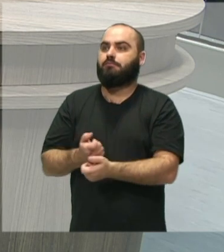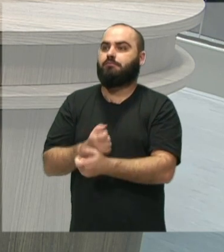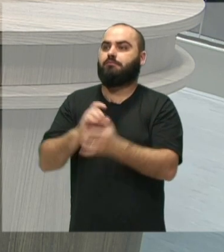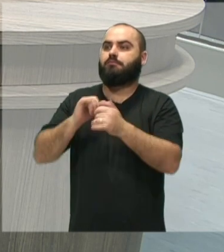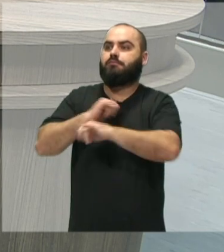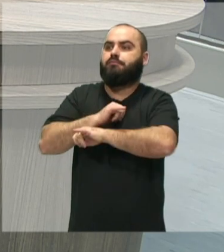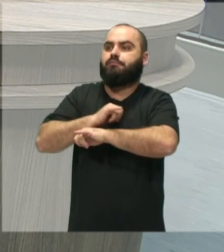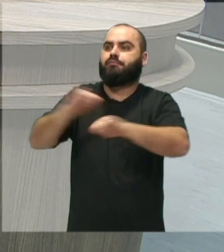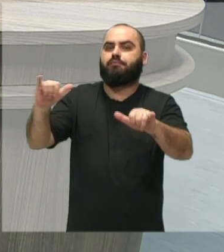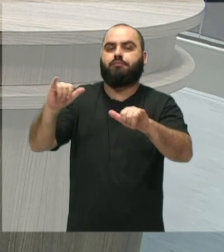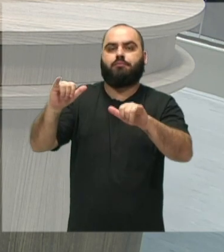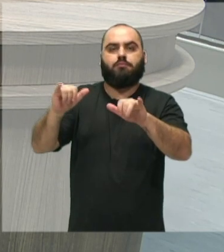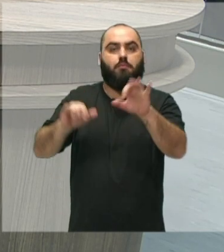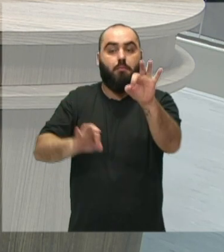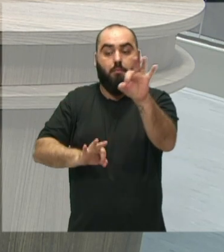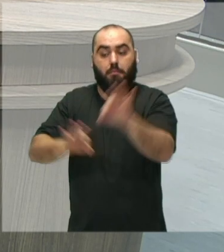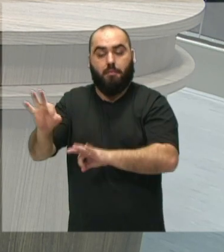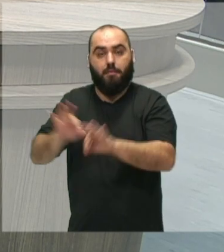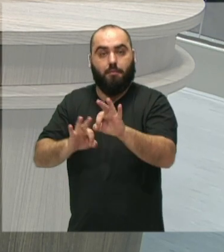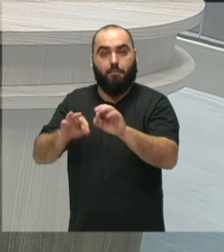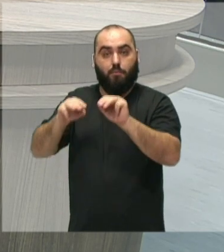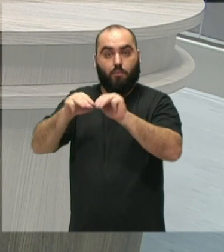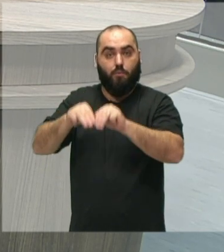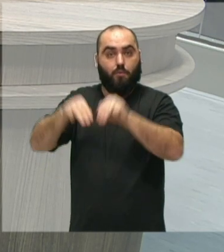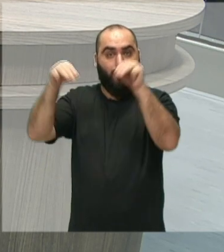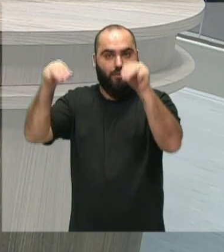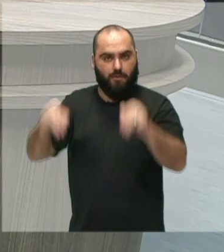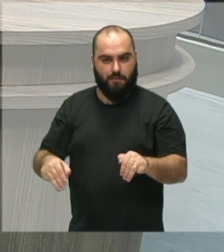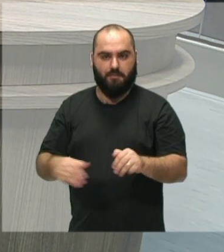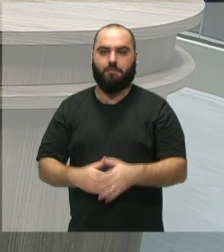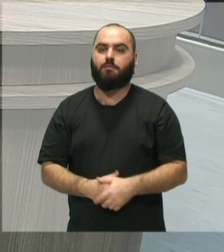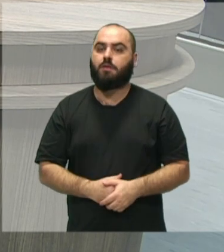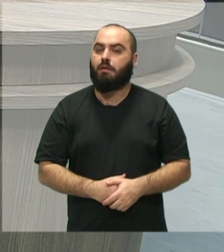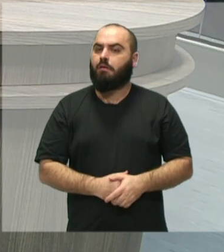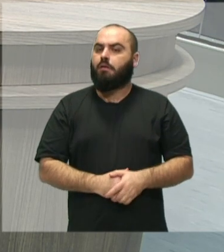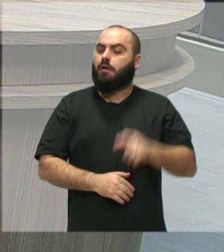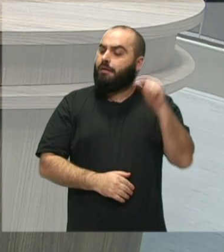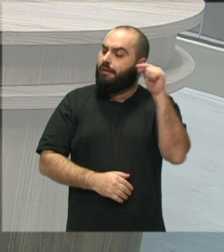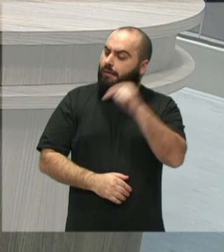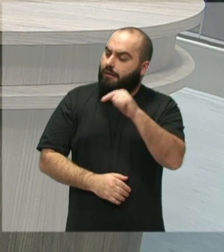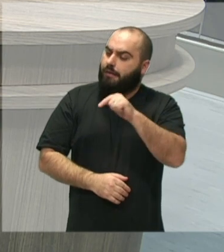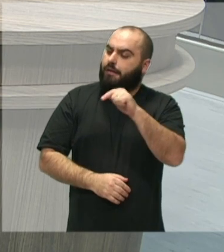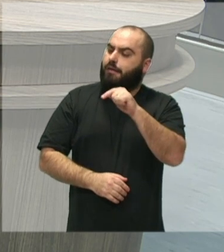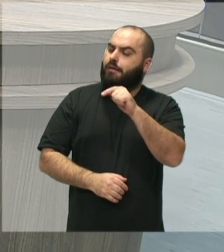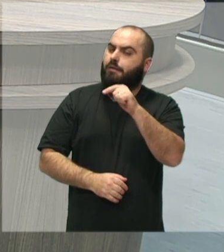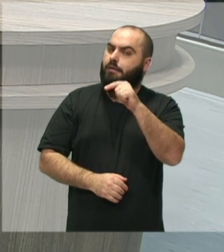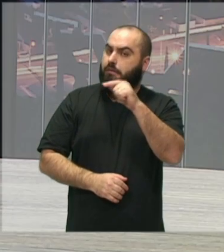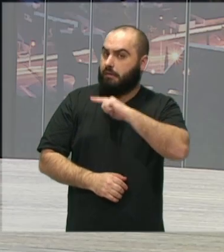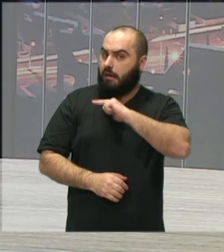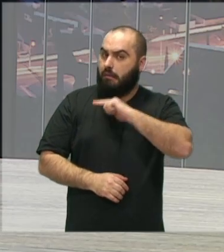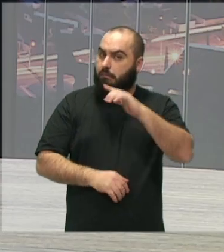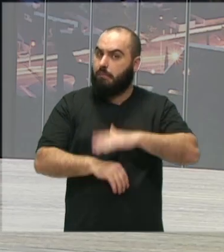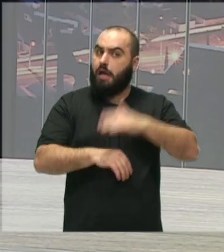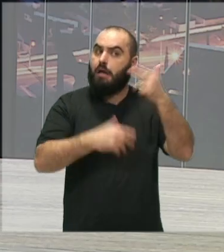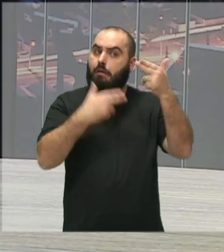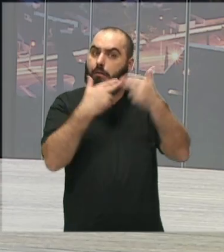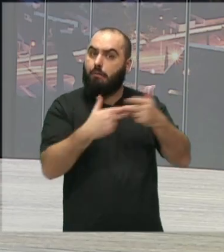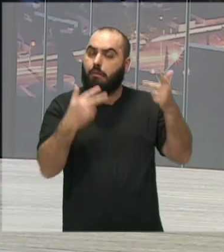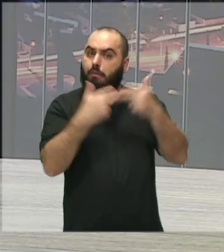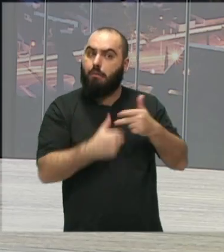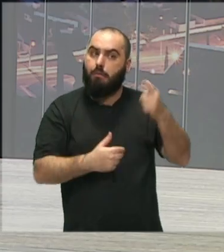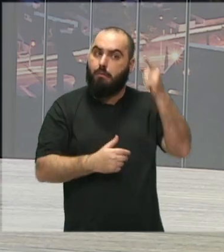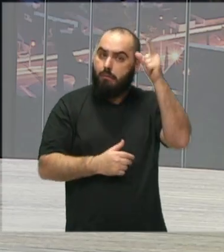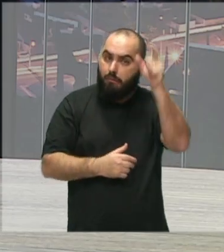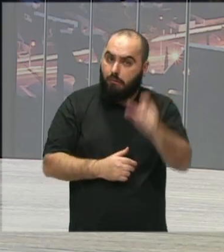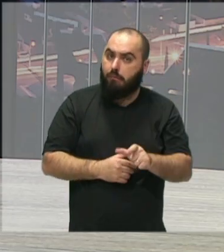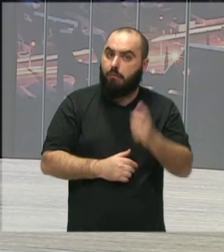Do plano museológico. E além disso, além dessa atividade, tem mais alguma do qual